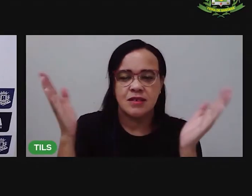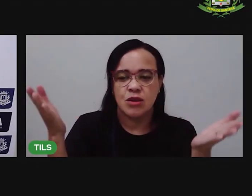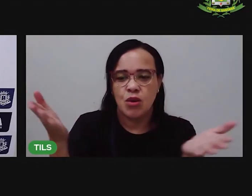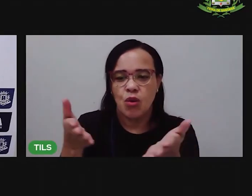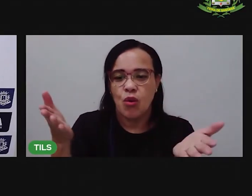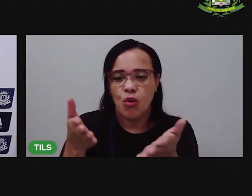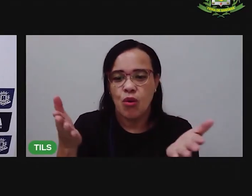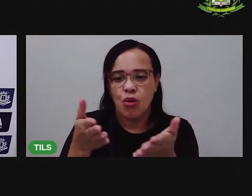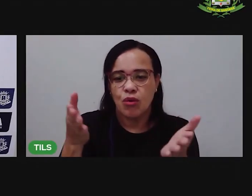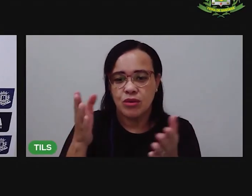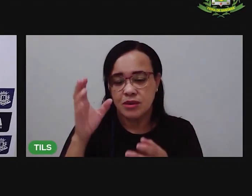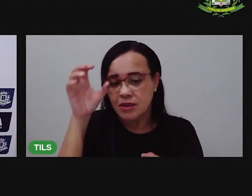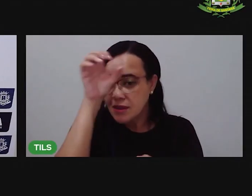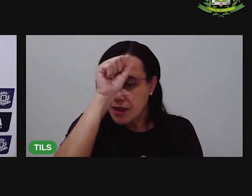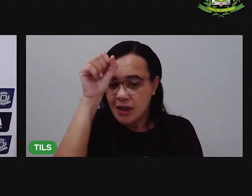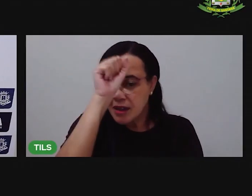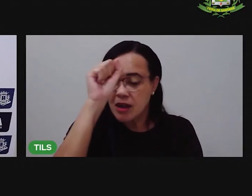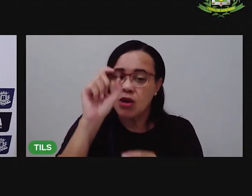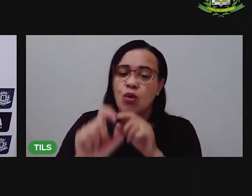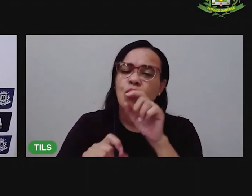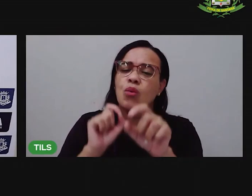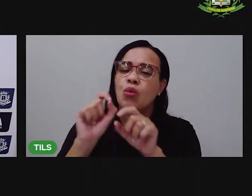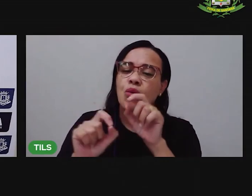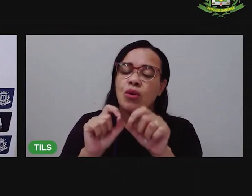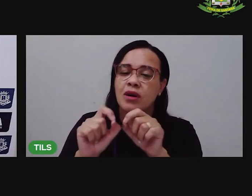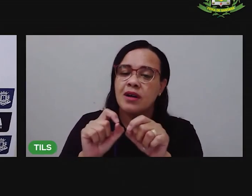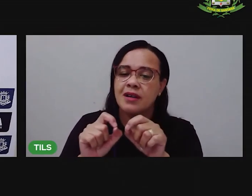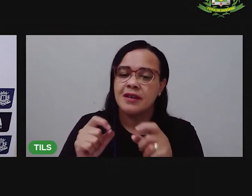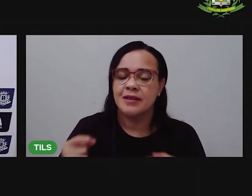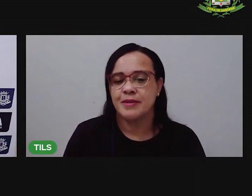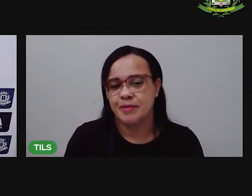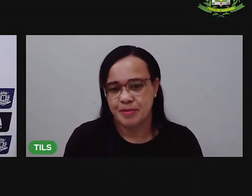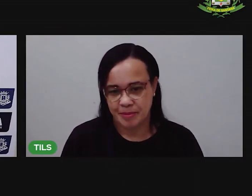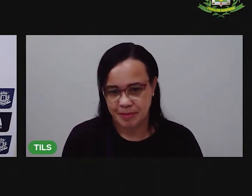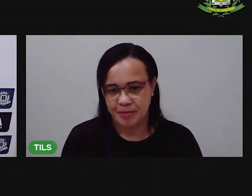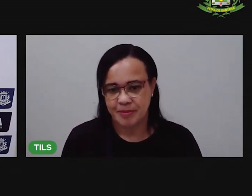o que a gente viu nessa aula de hoje. Tá bom?